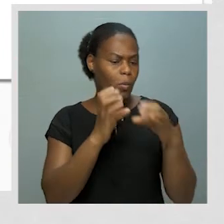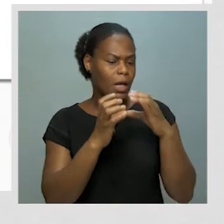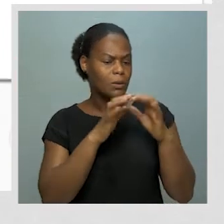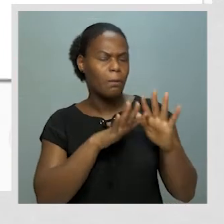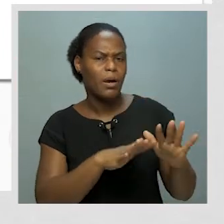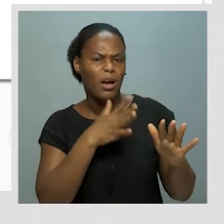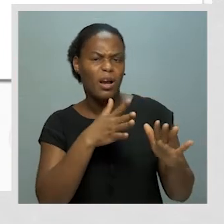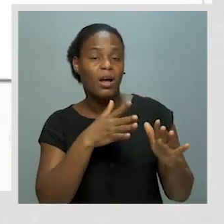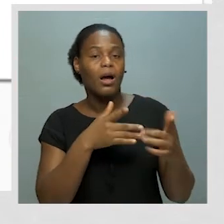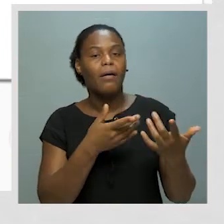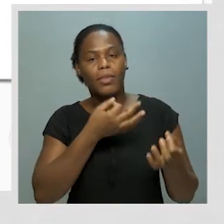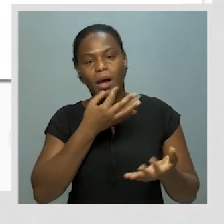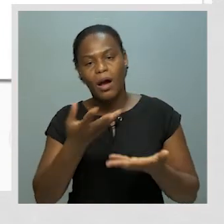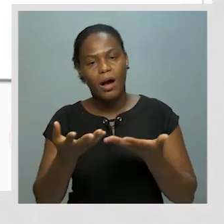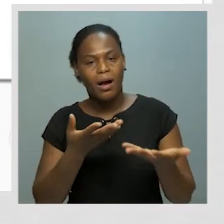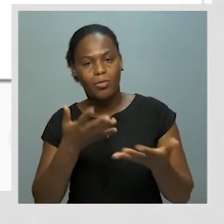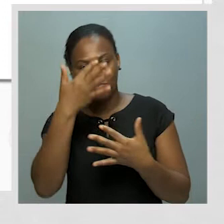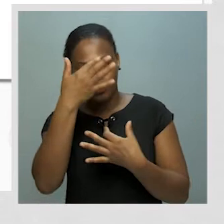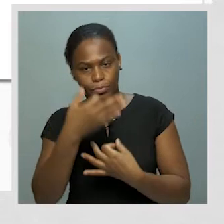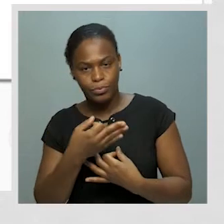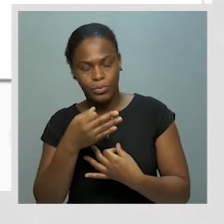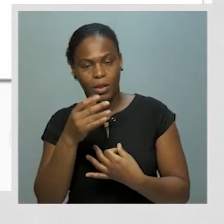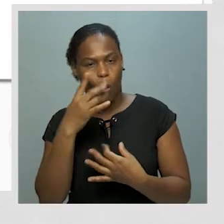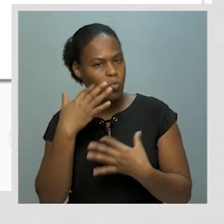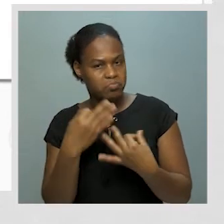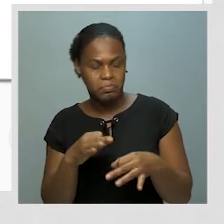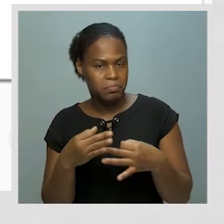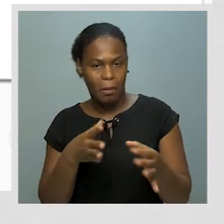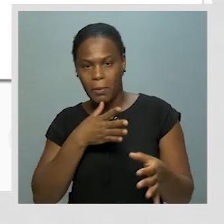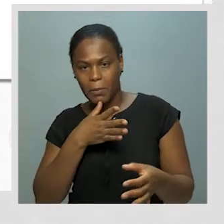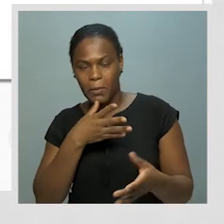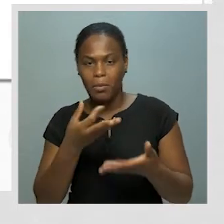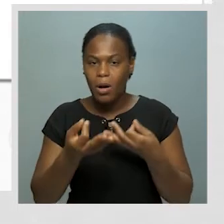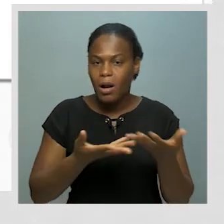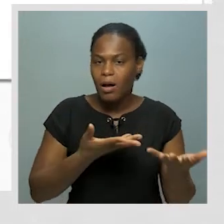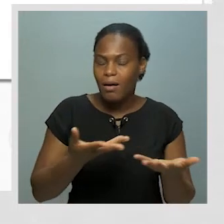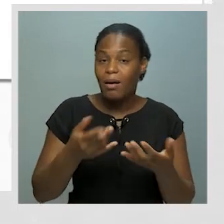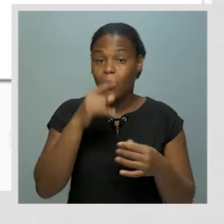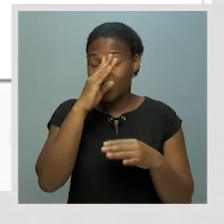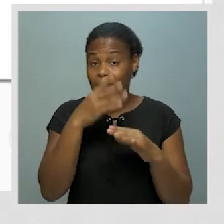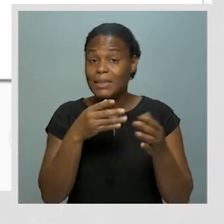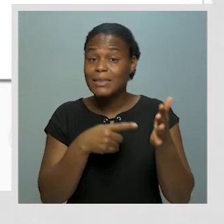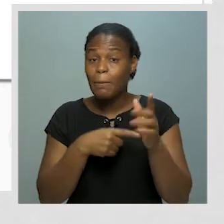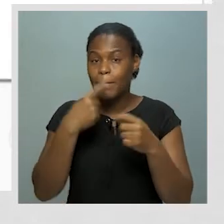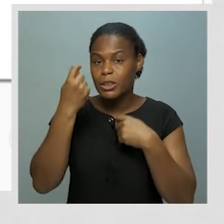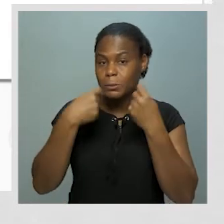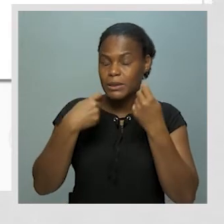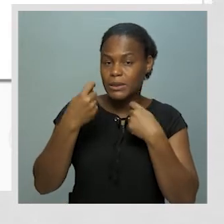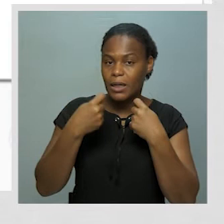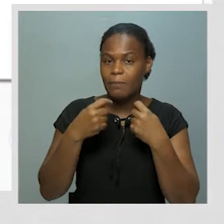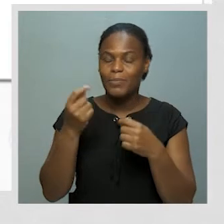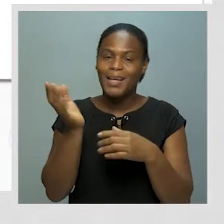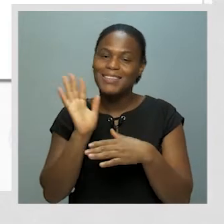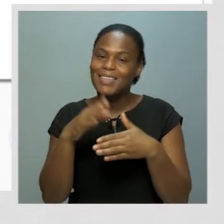a comunicação através de diálogos formais e informais, e isto ocorre em expressões